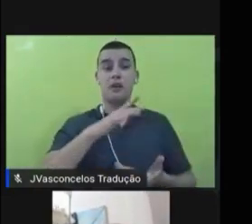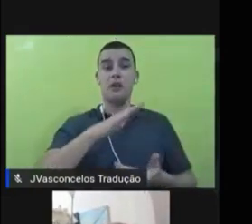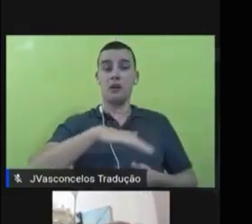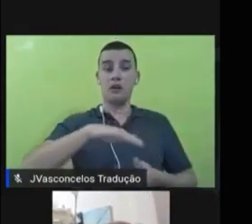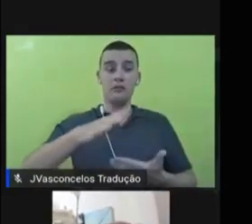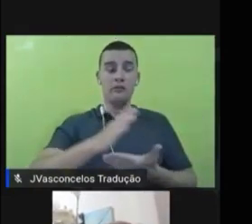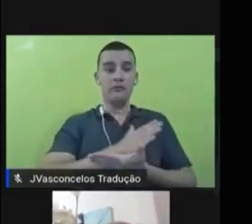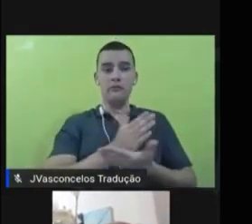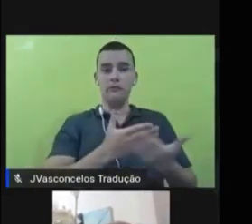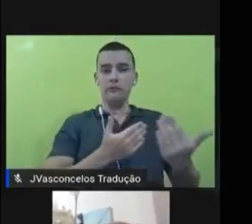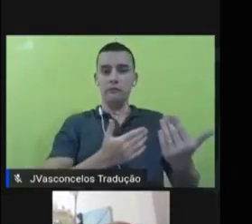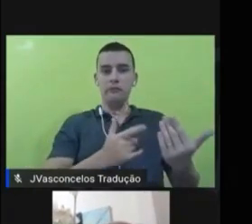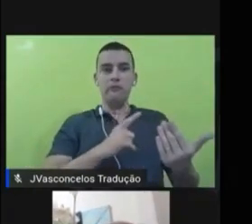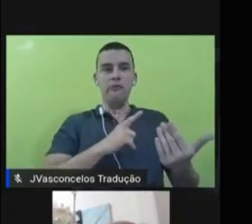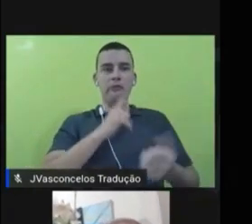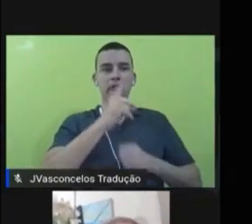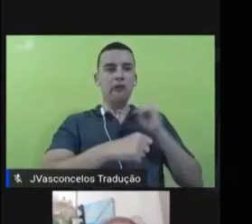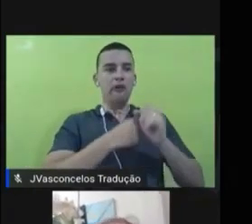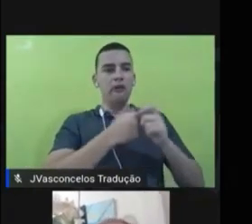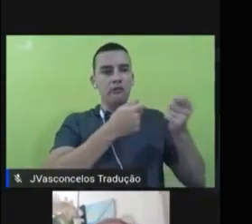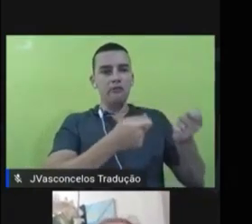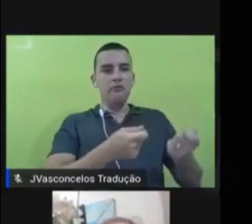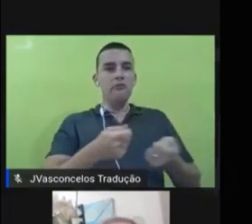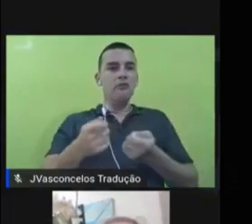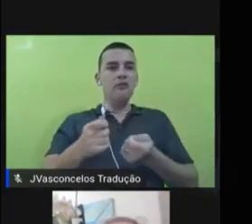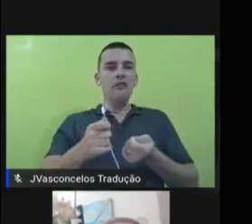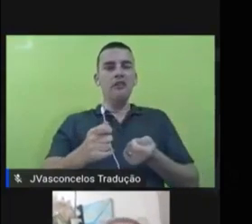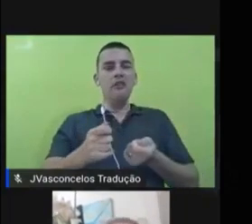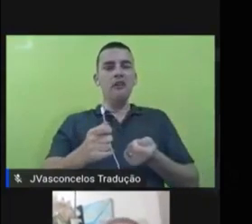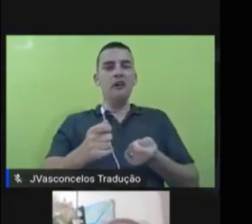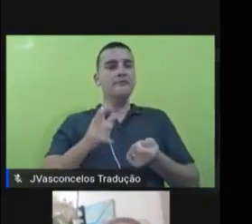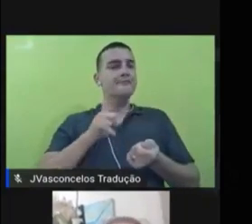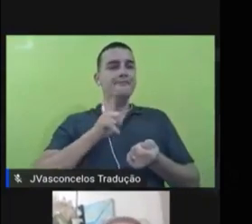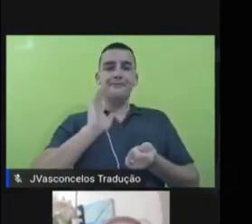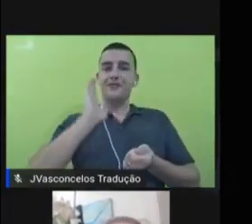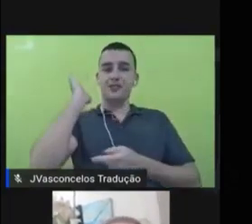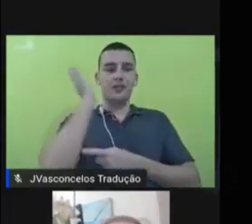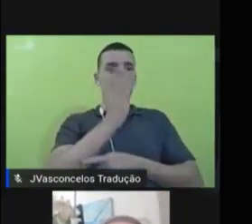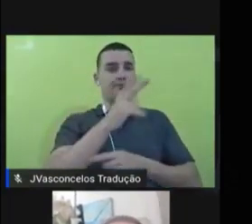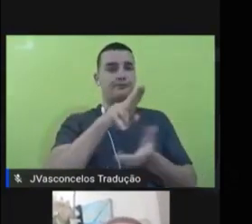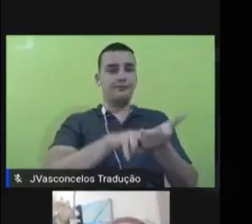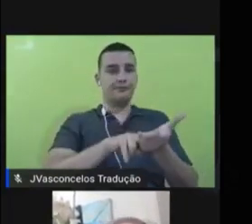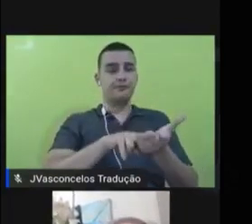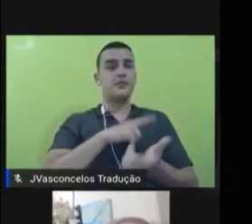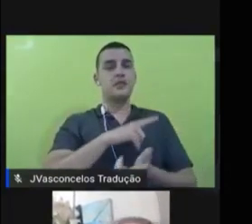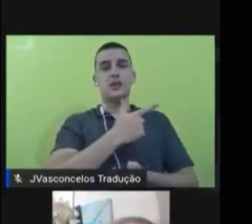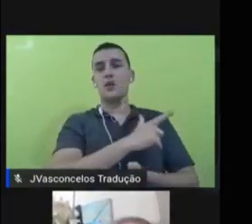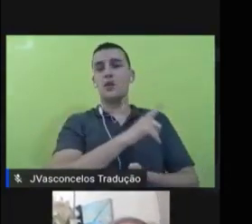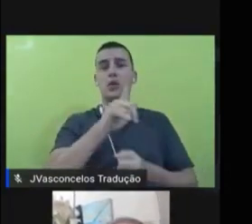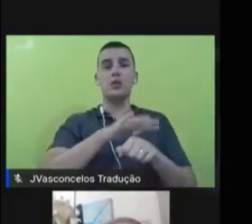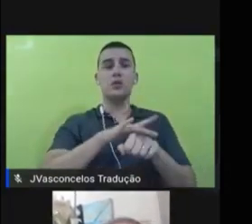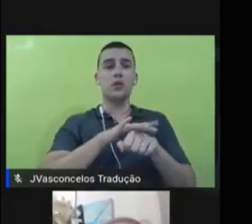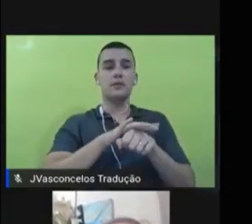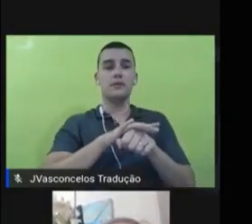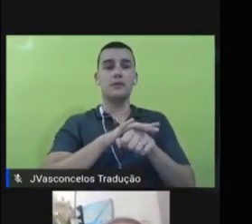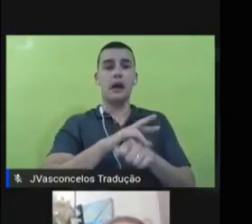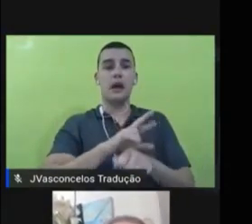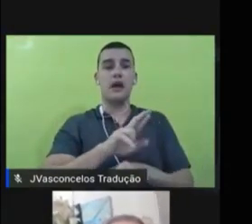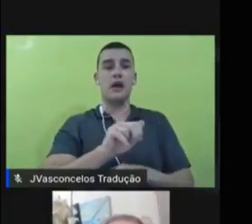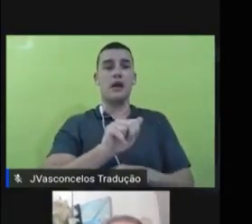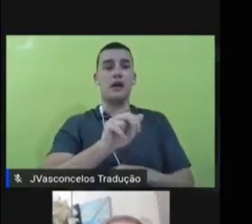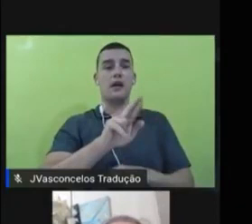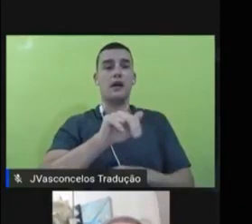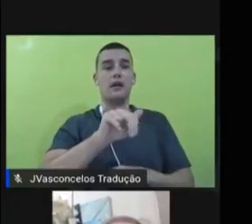do ano letivo em processo de internação. Nós temos também as outras doenças raras, tanto as genéticas, né,